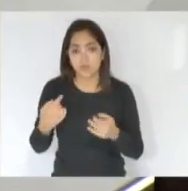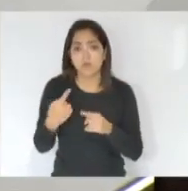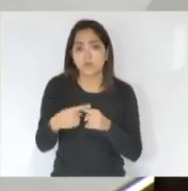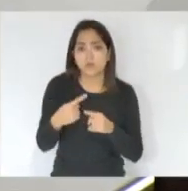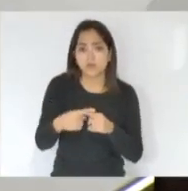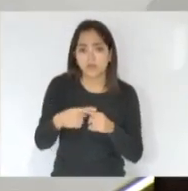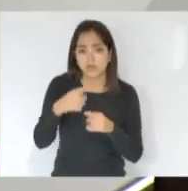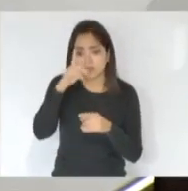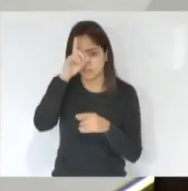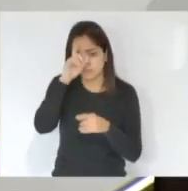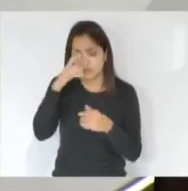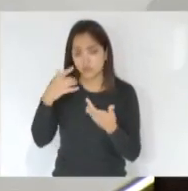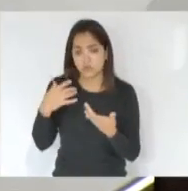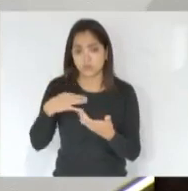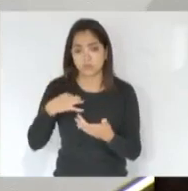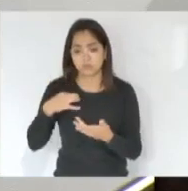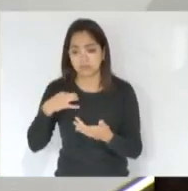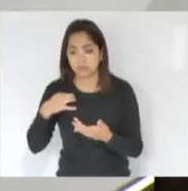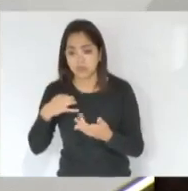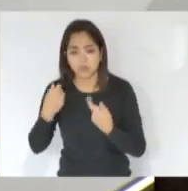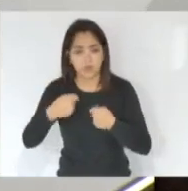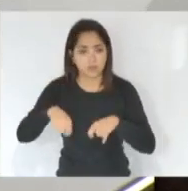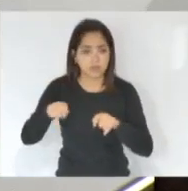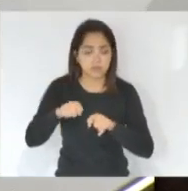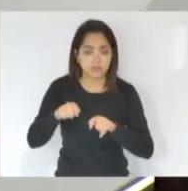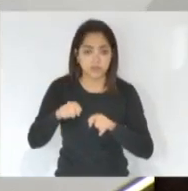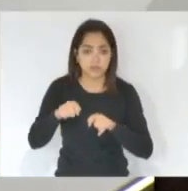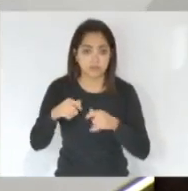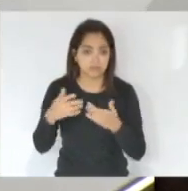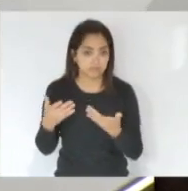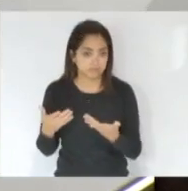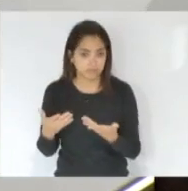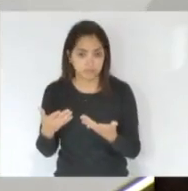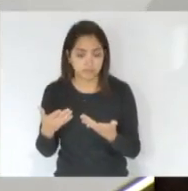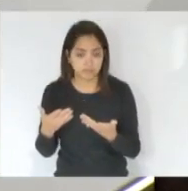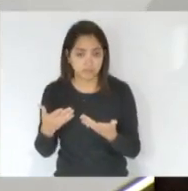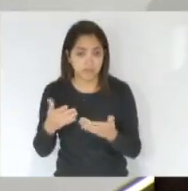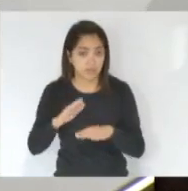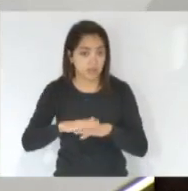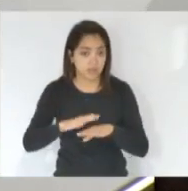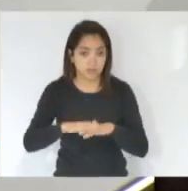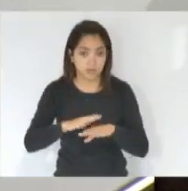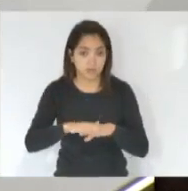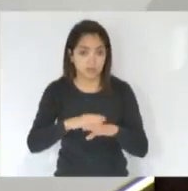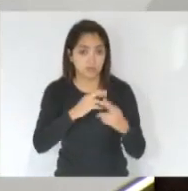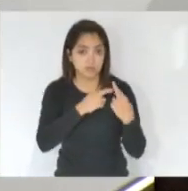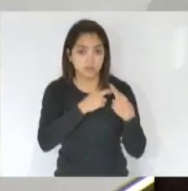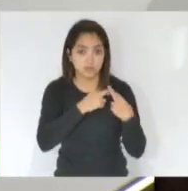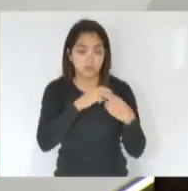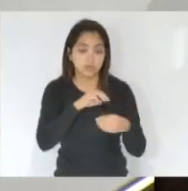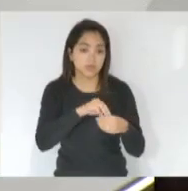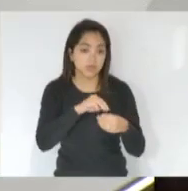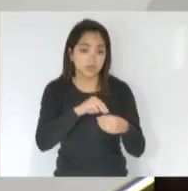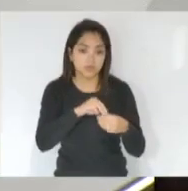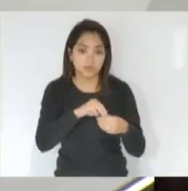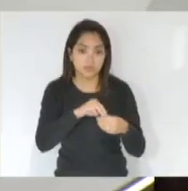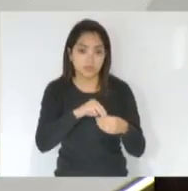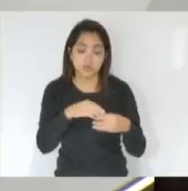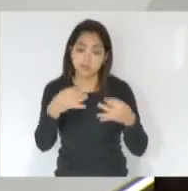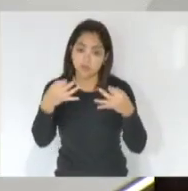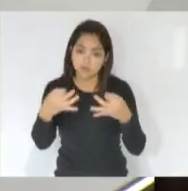têm que prestar conta do recurso que vem do público, que é do município, do Estado e do Federal? Então, isso nada mais